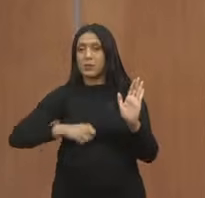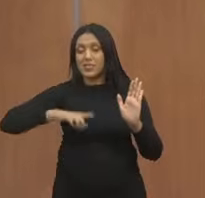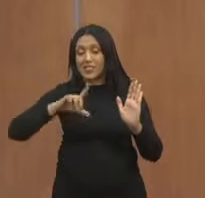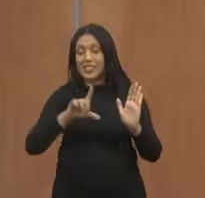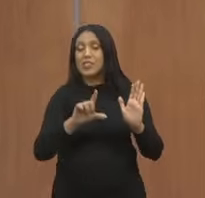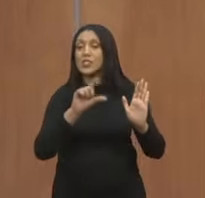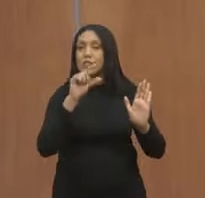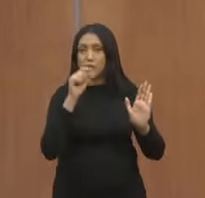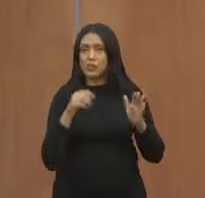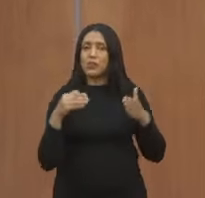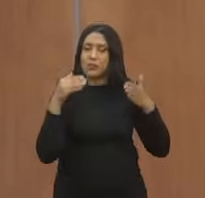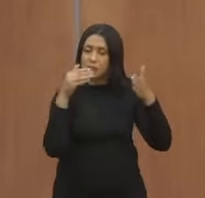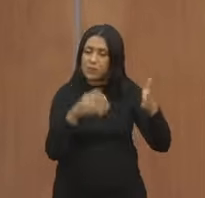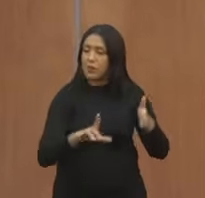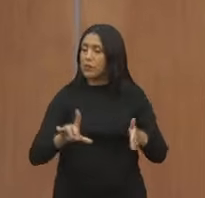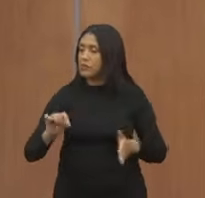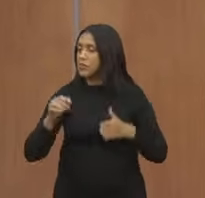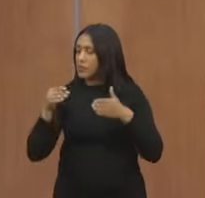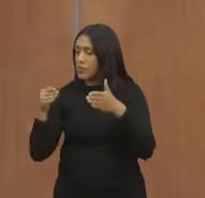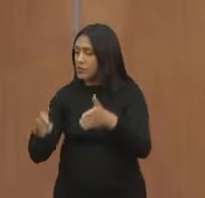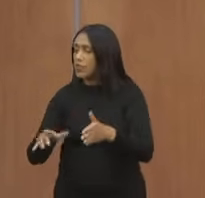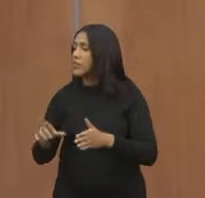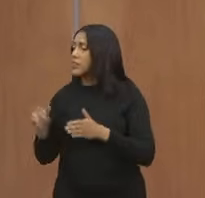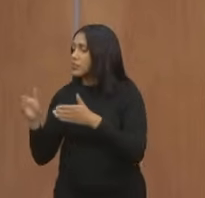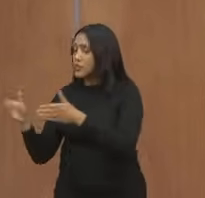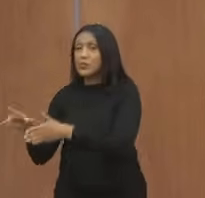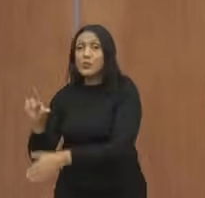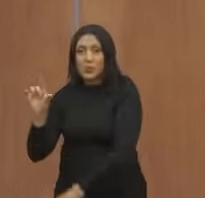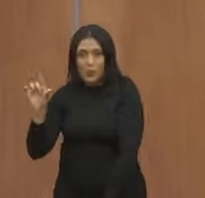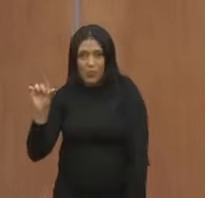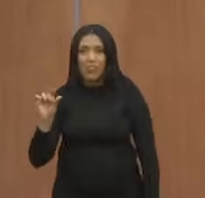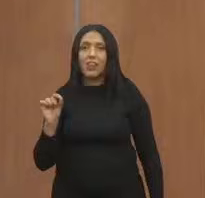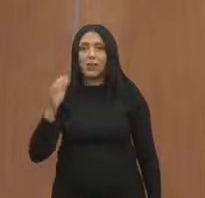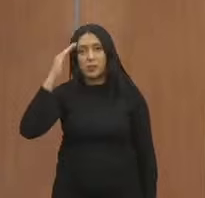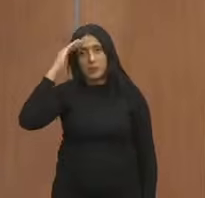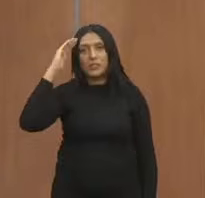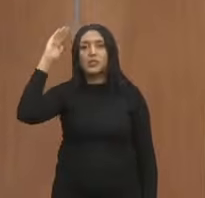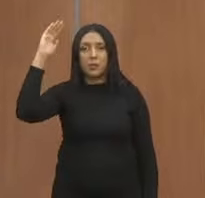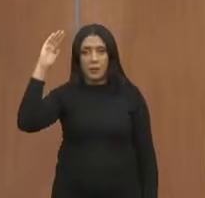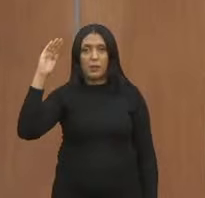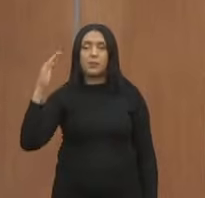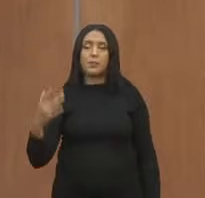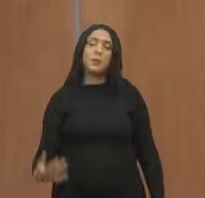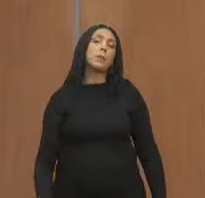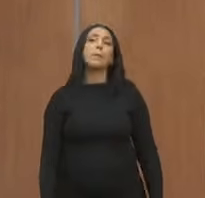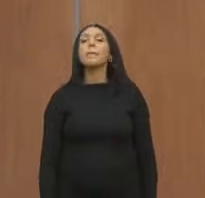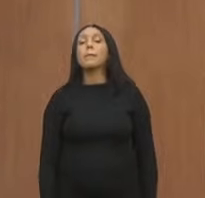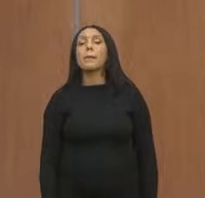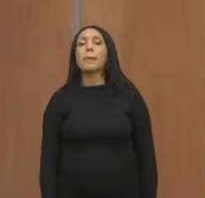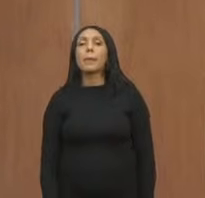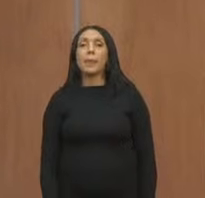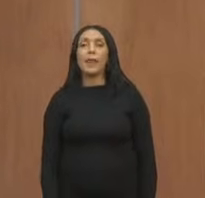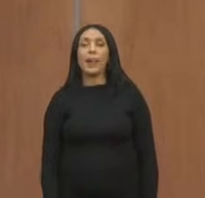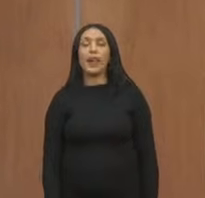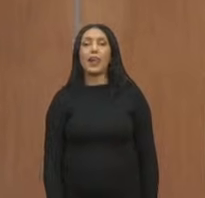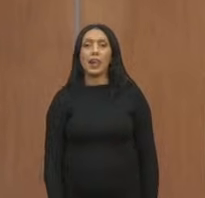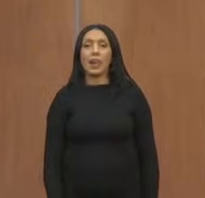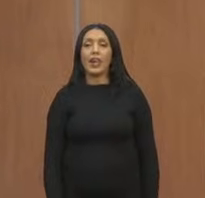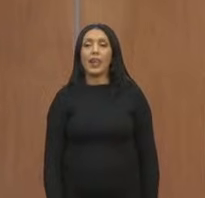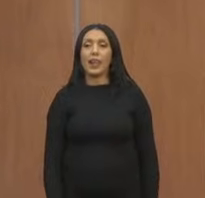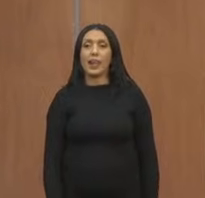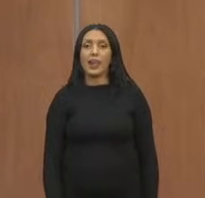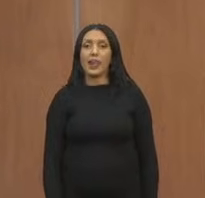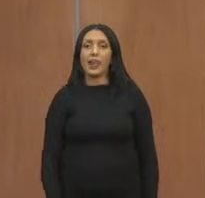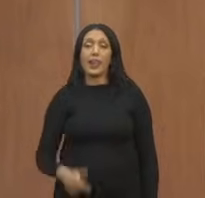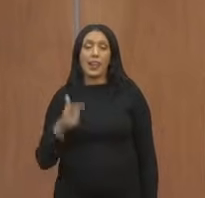tem que fazer as prioridades, escolher aquilo que vai ser prioritário no município, de forma a atender os anseios